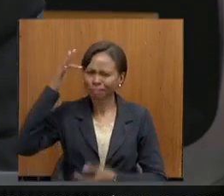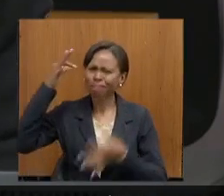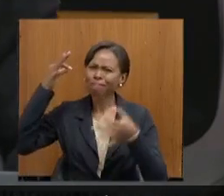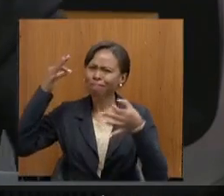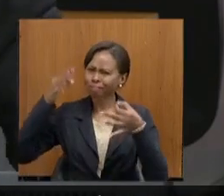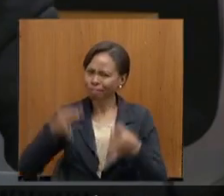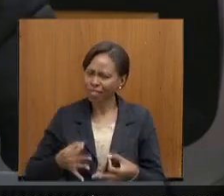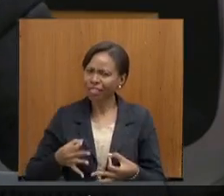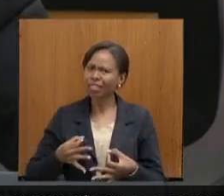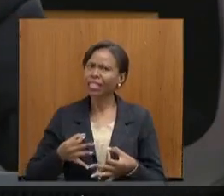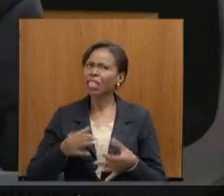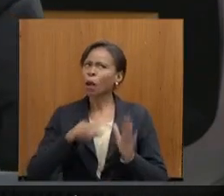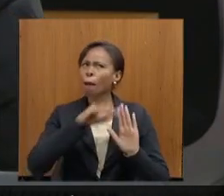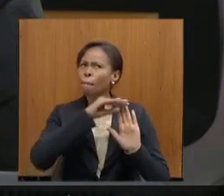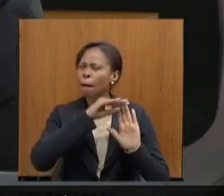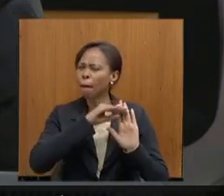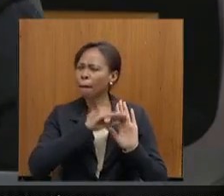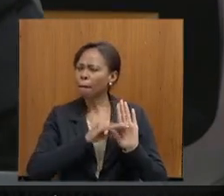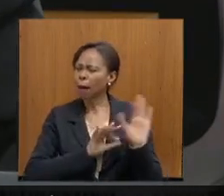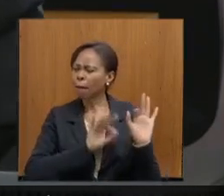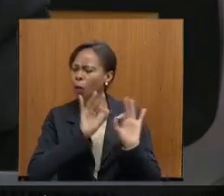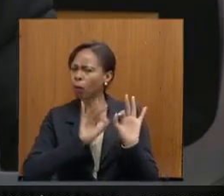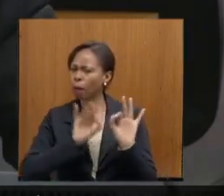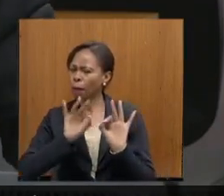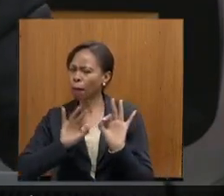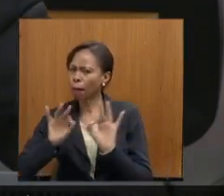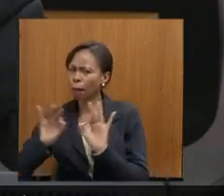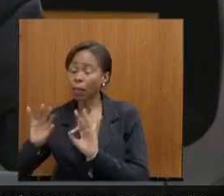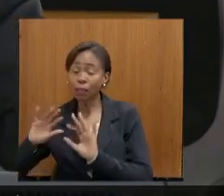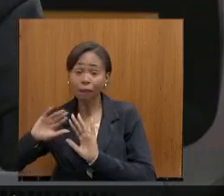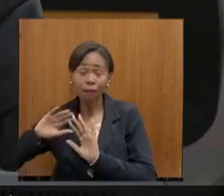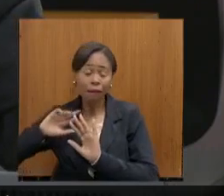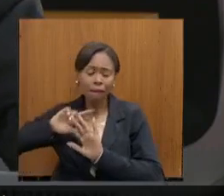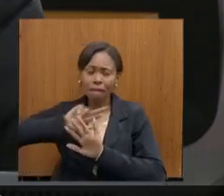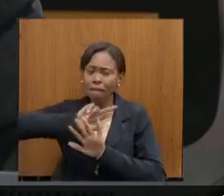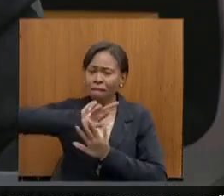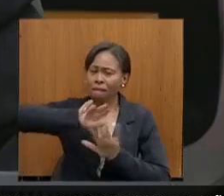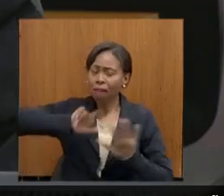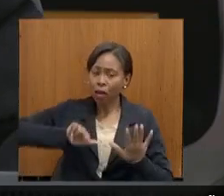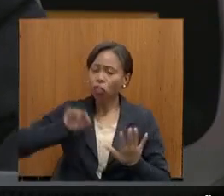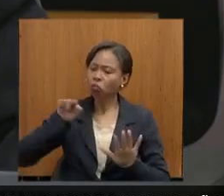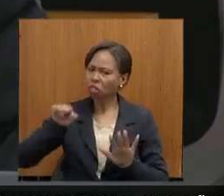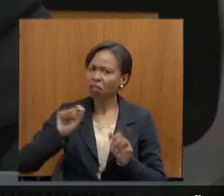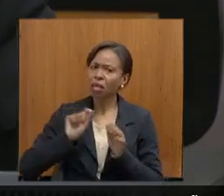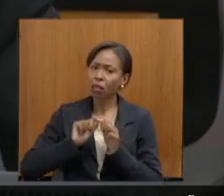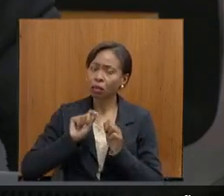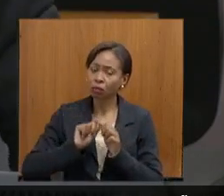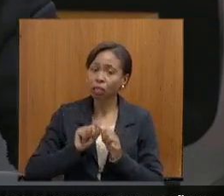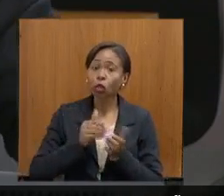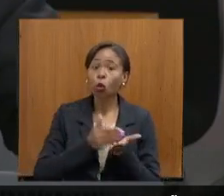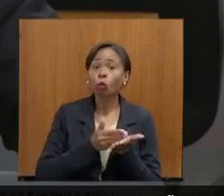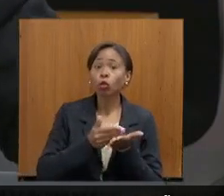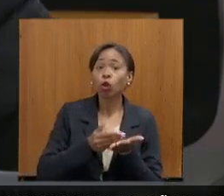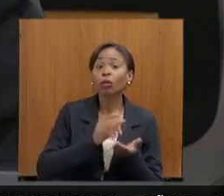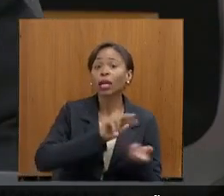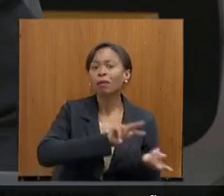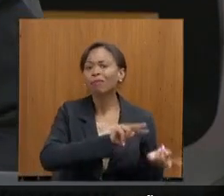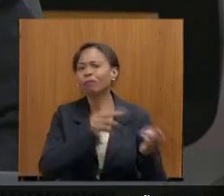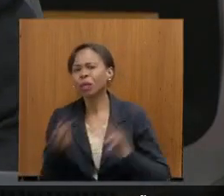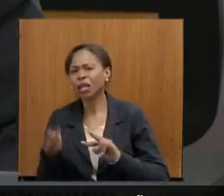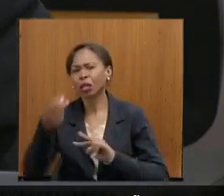dentro de tantos programas que vossa excelência iniciou pelo municipalismo pelo inclusive pelas